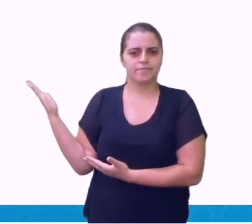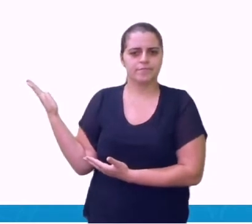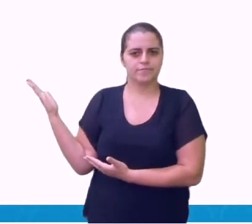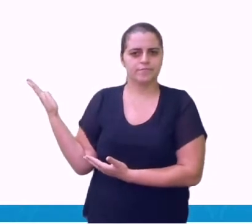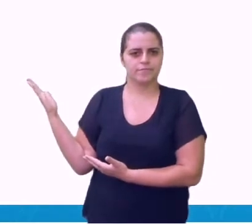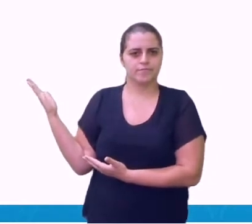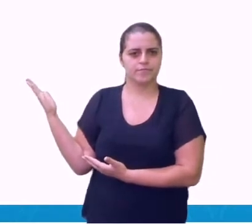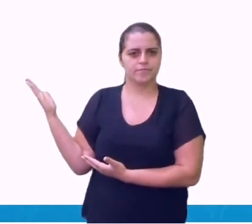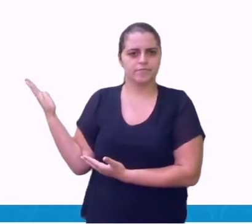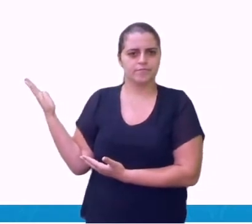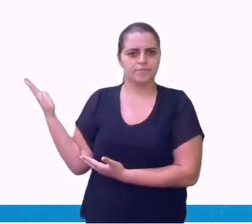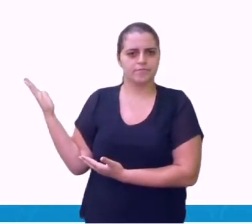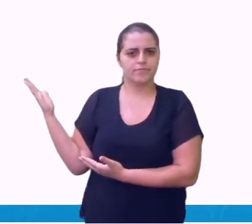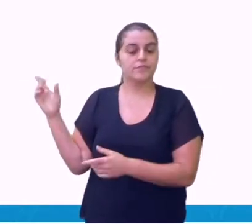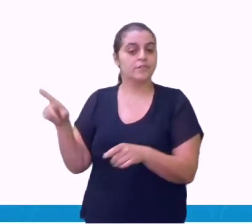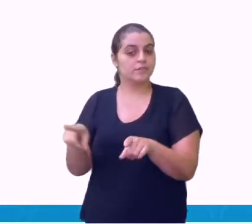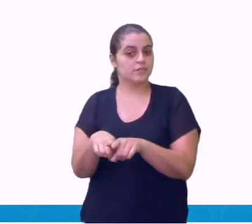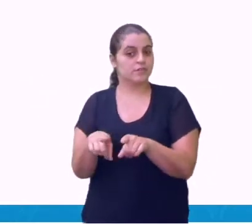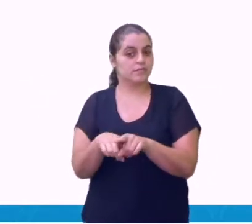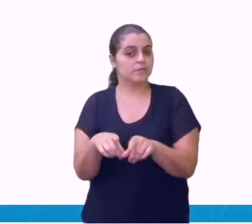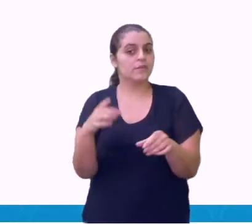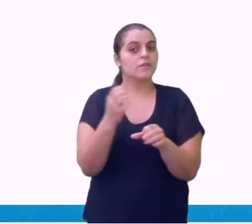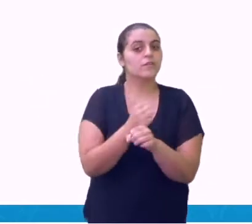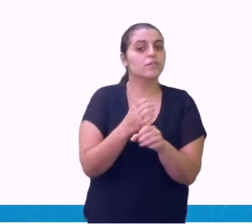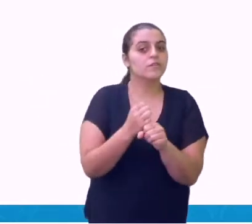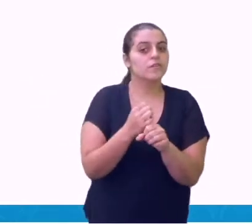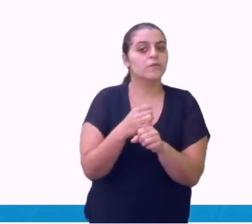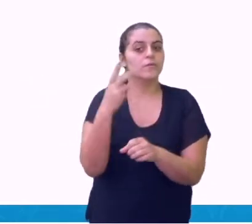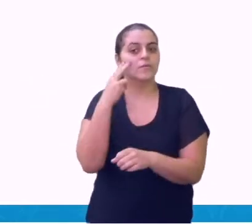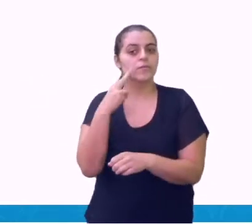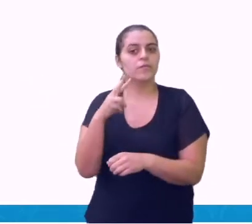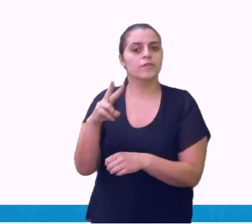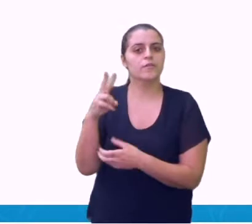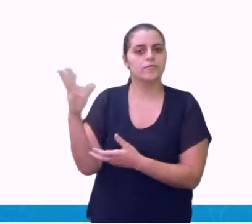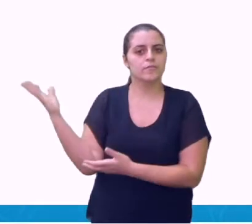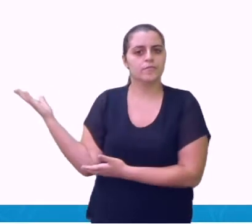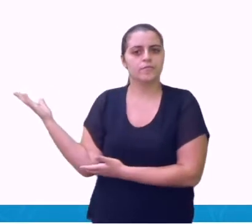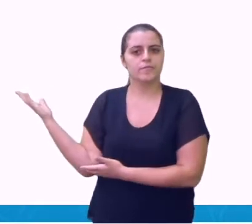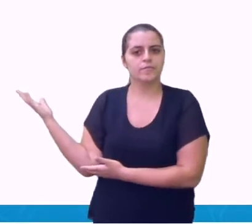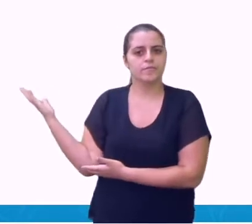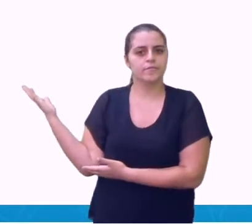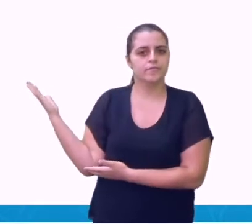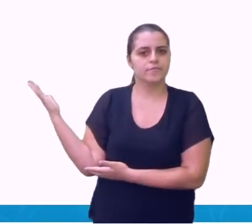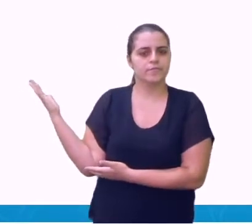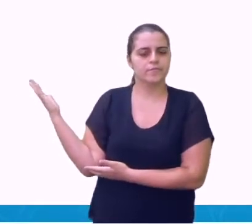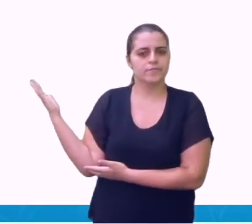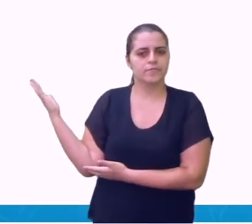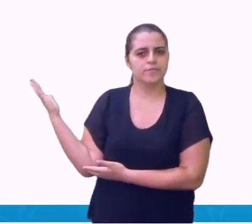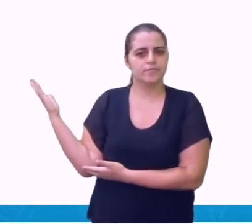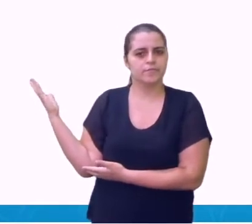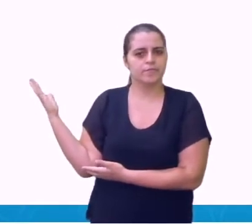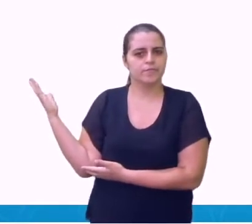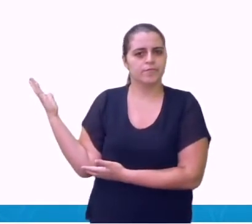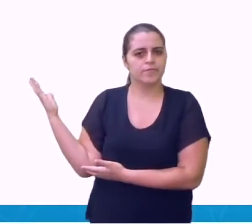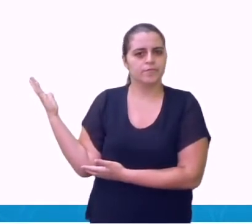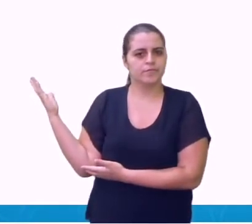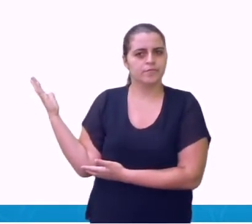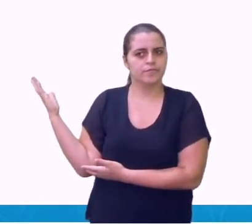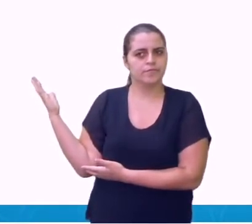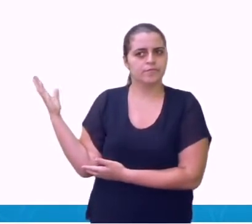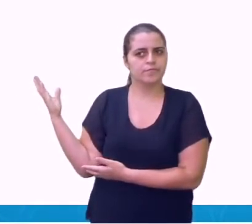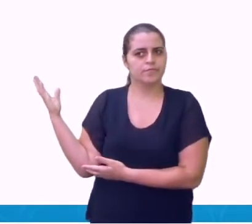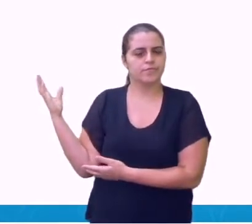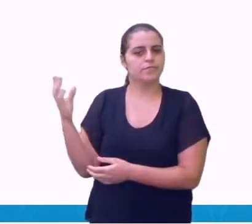Na sentença matemática. E a segunda forma que nós encontramos a nossa operação matemática em forma